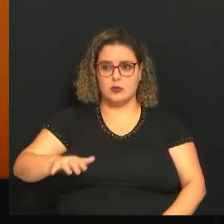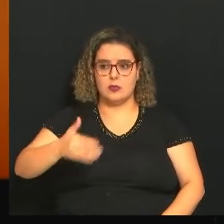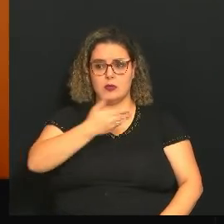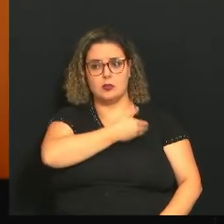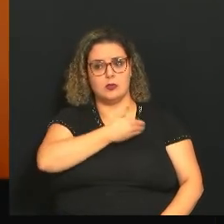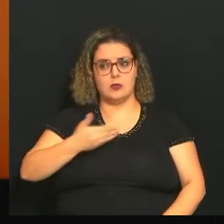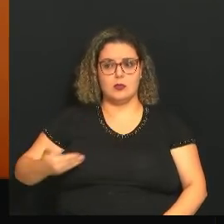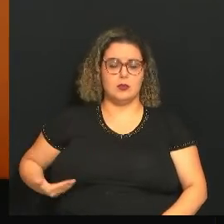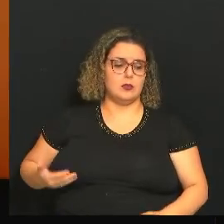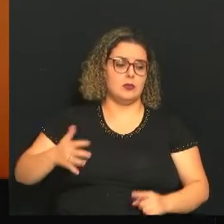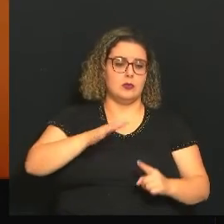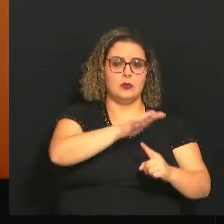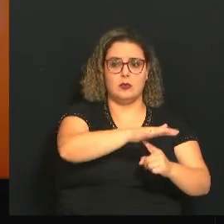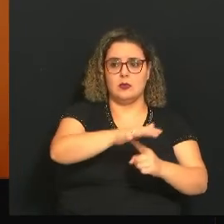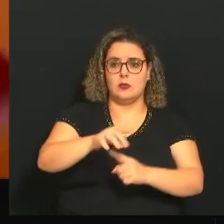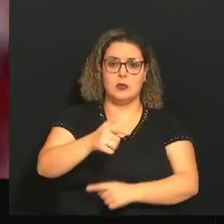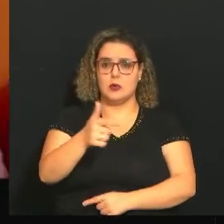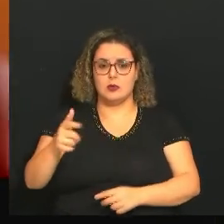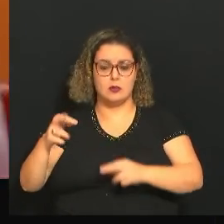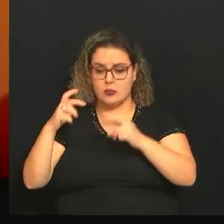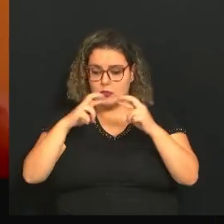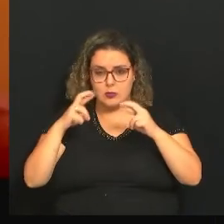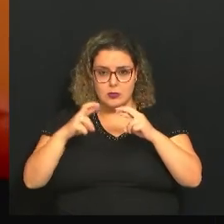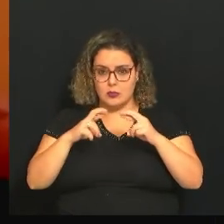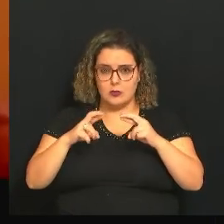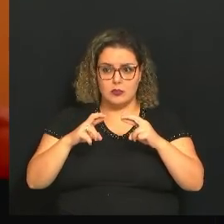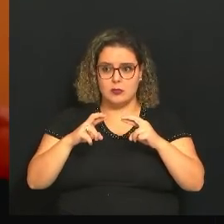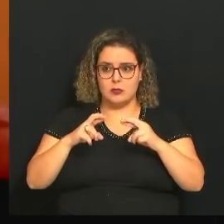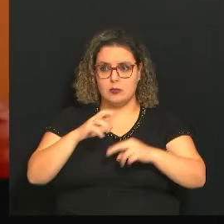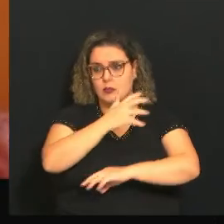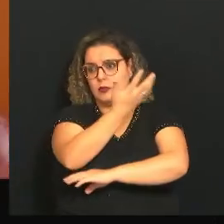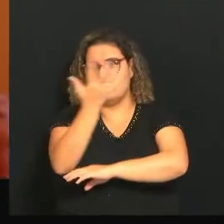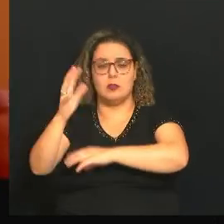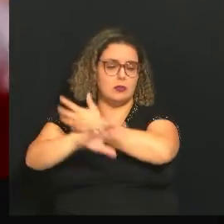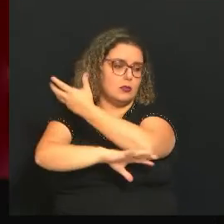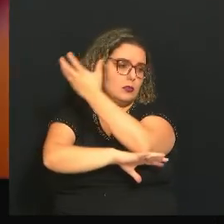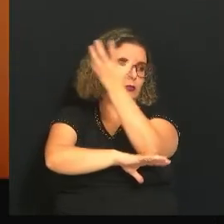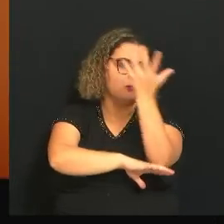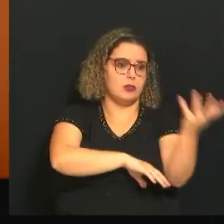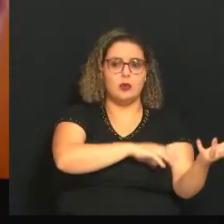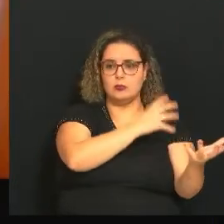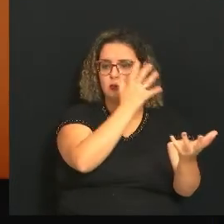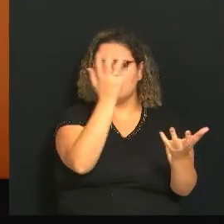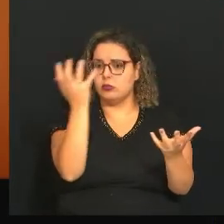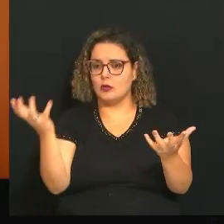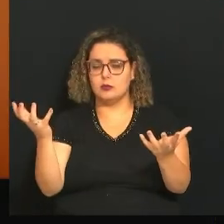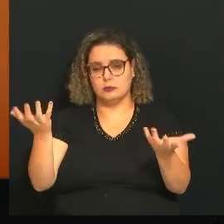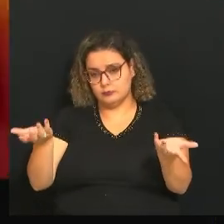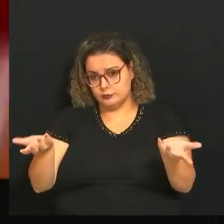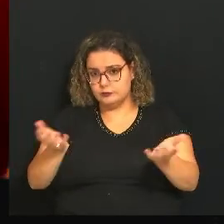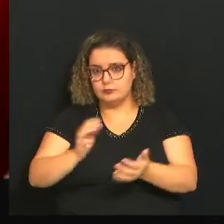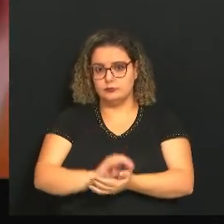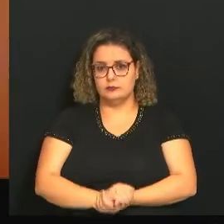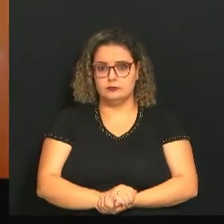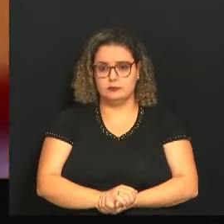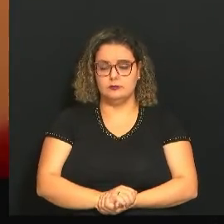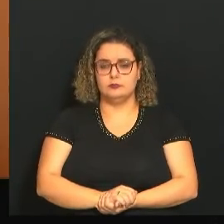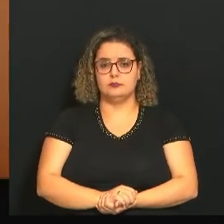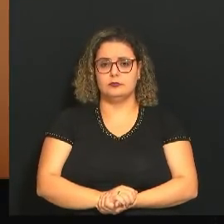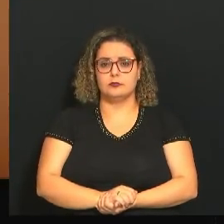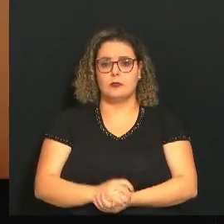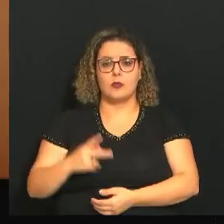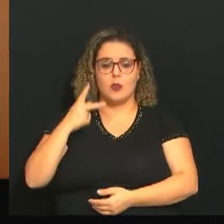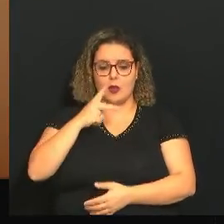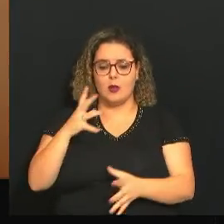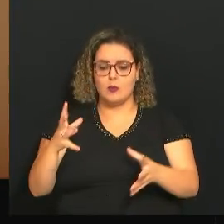não ter fiscalização, para acabar mesmo, derrubar toda a floresta. Então, é uma política de enxugamento